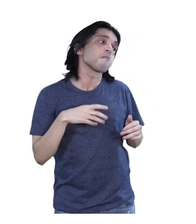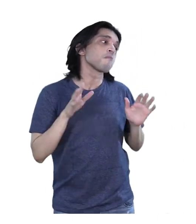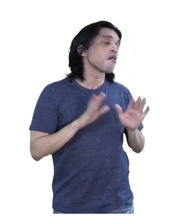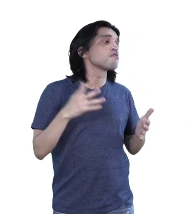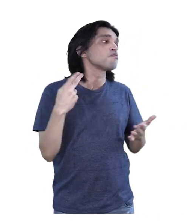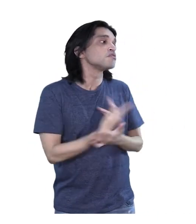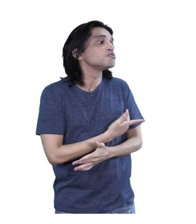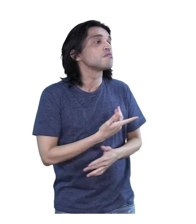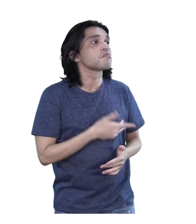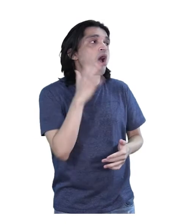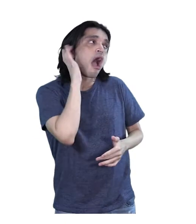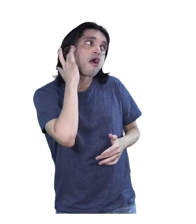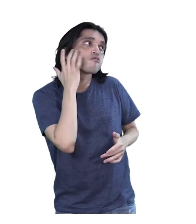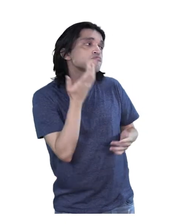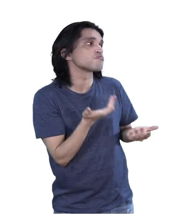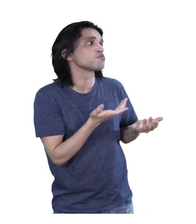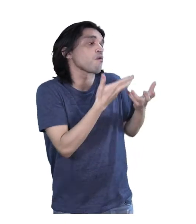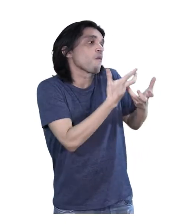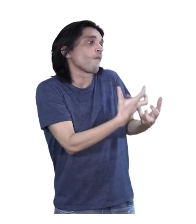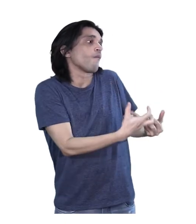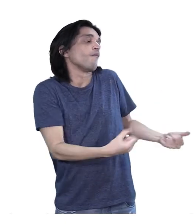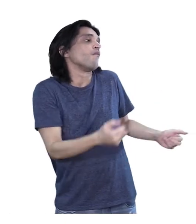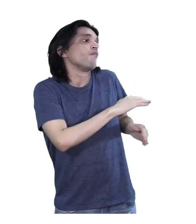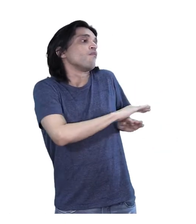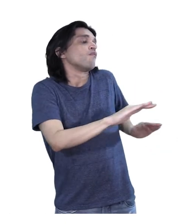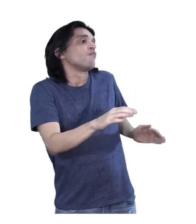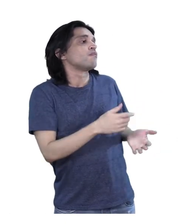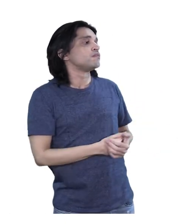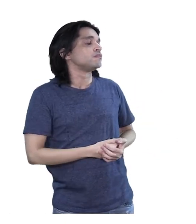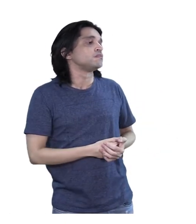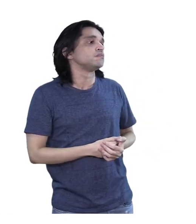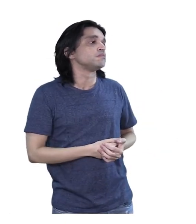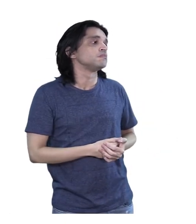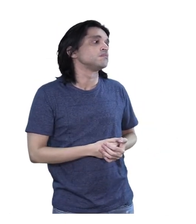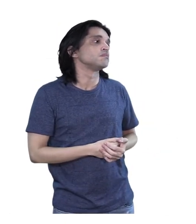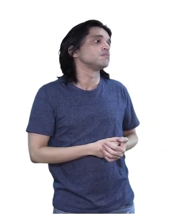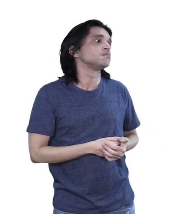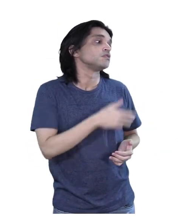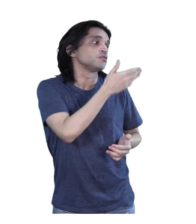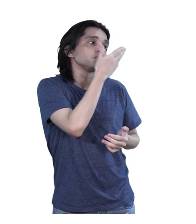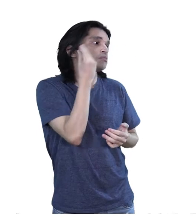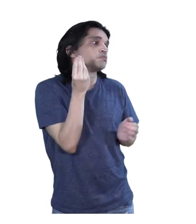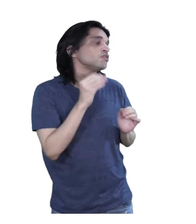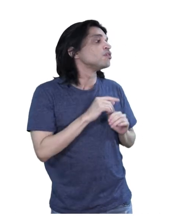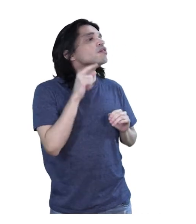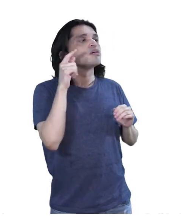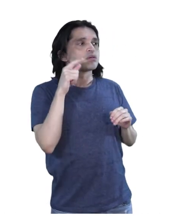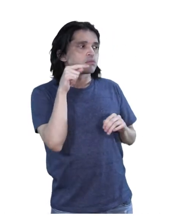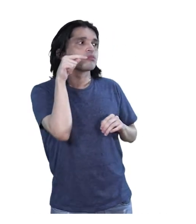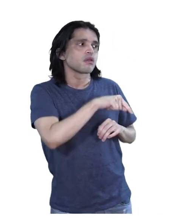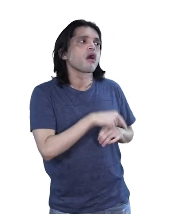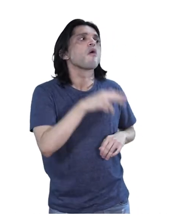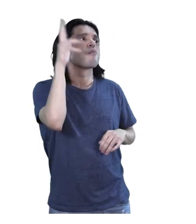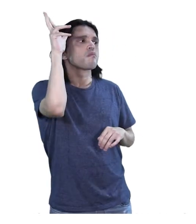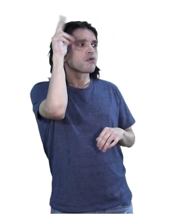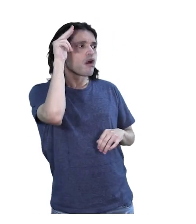tempo, porque não me lembro quando passei. E nesse tempo, todo cavalo ali comigo, sem